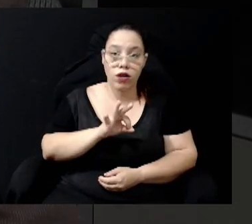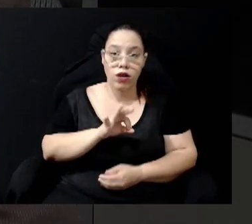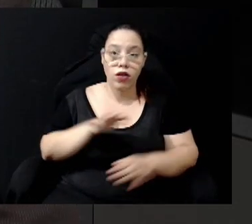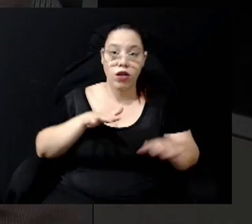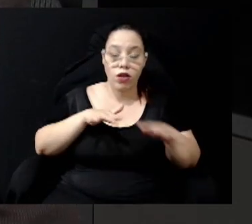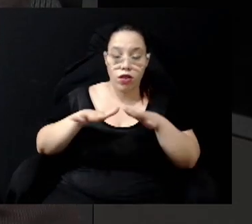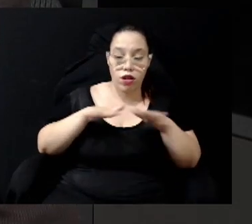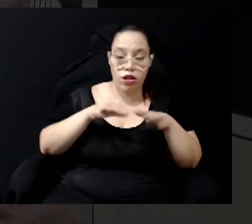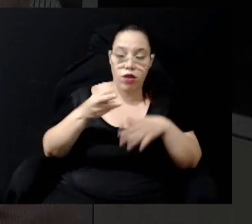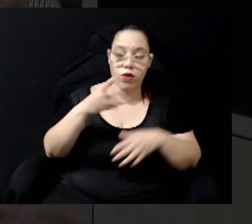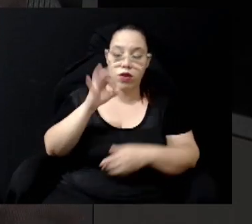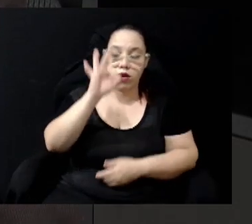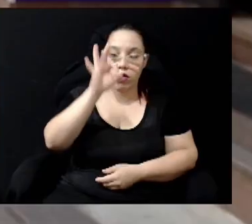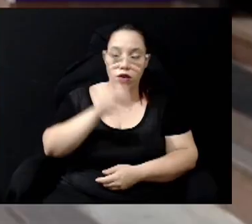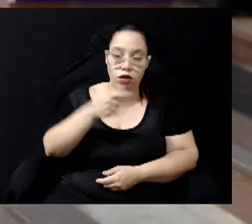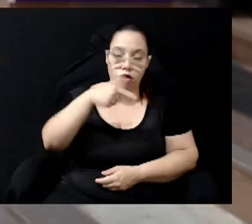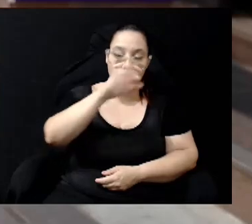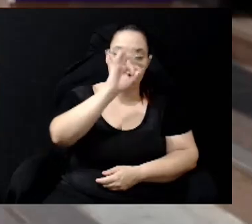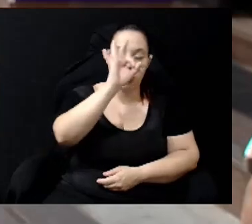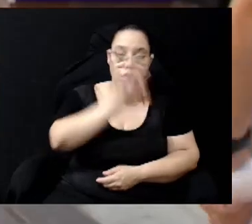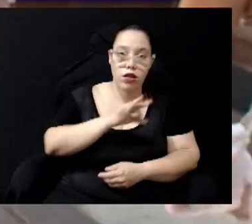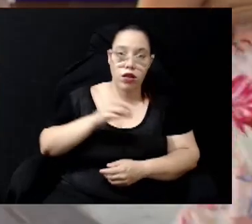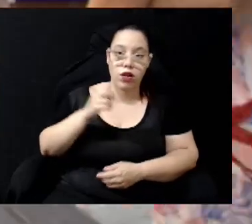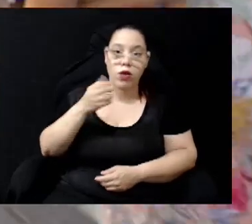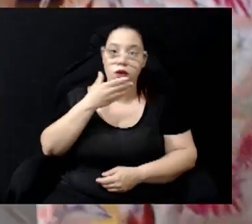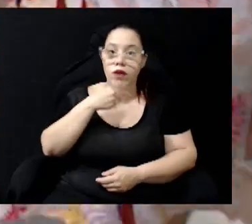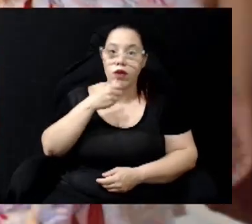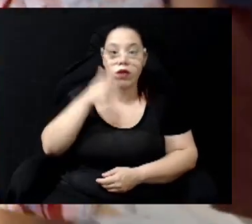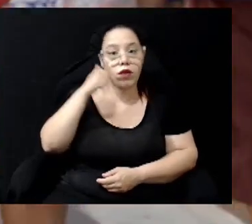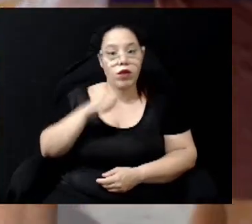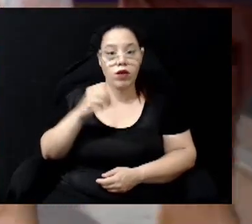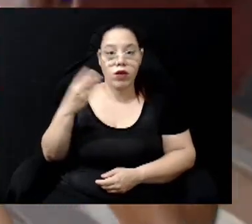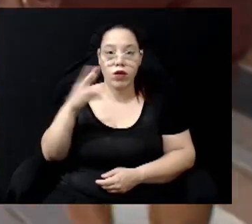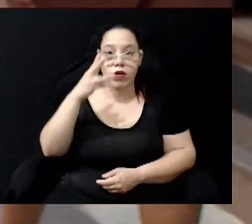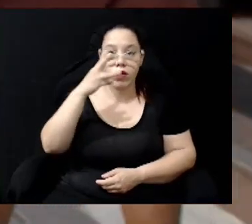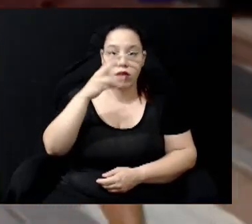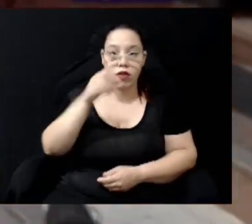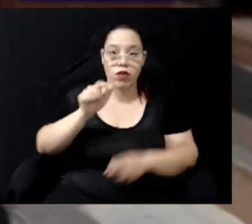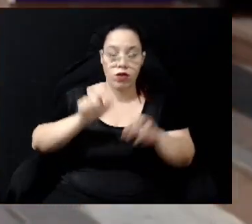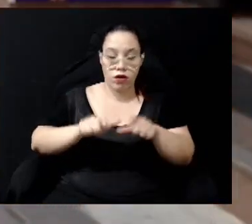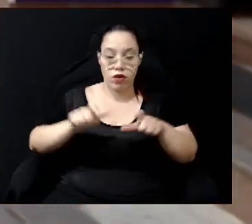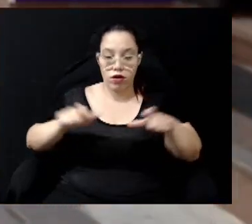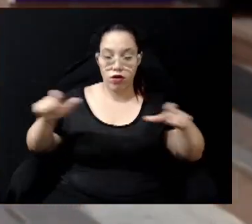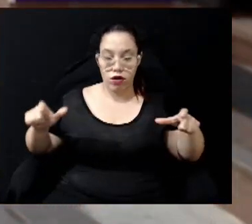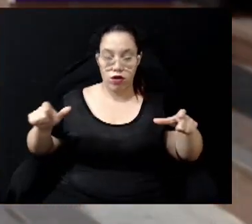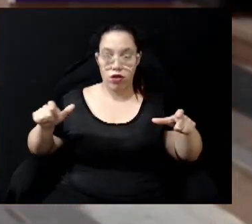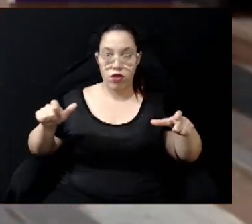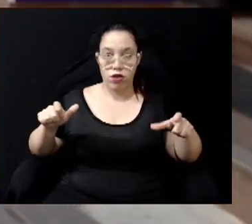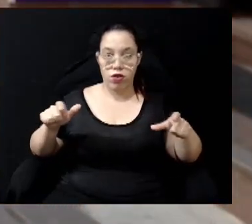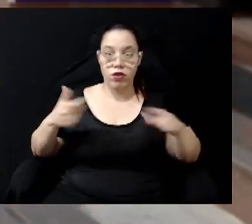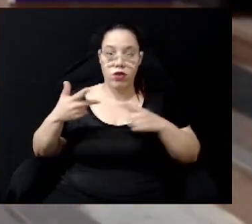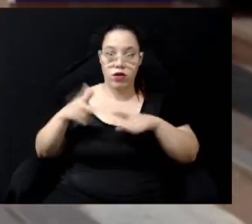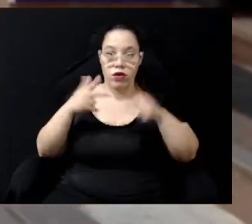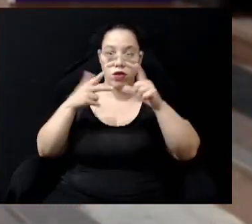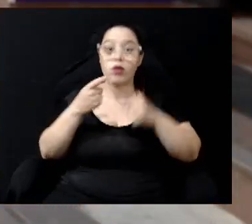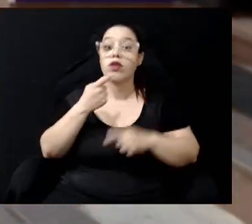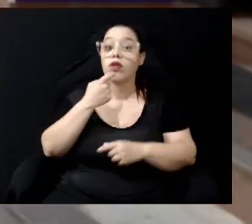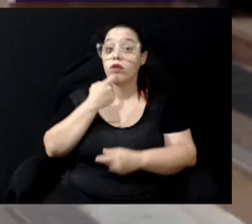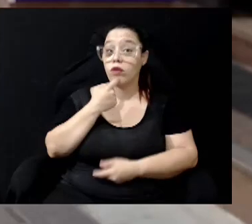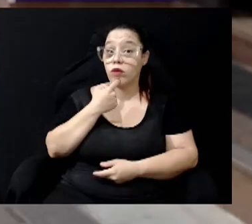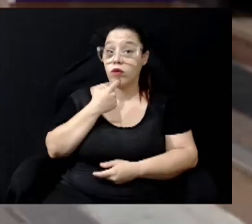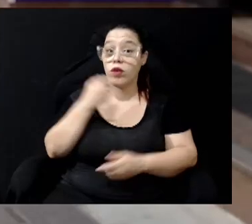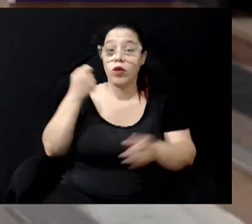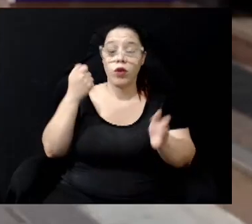e 70% para cada sexo. Com 33 cadeiras disponíveis, o Legislativo campineiro enfrentará uma